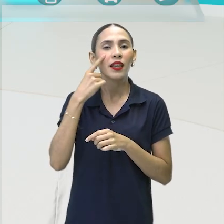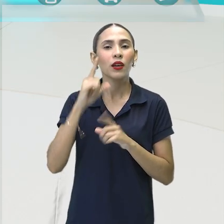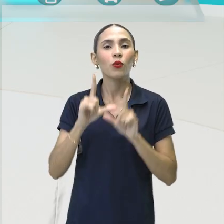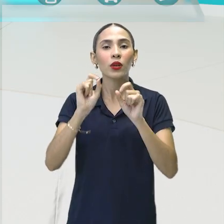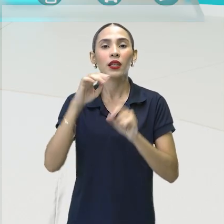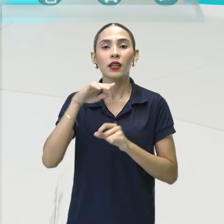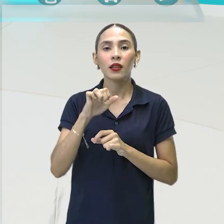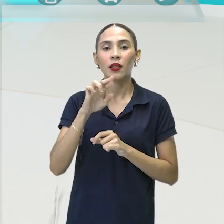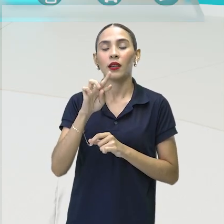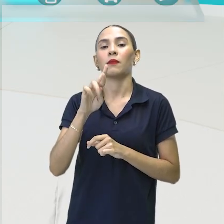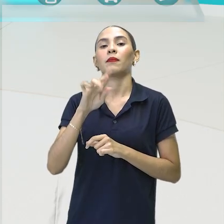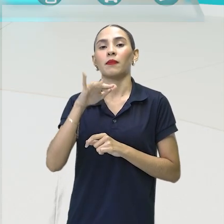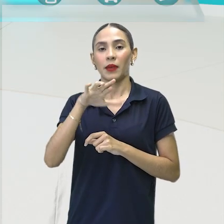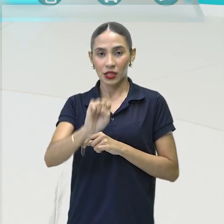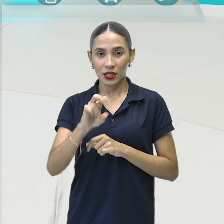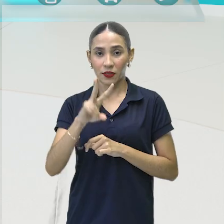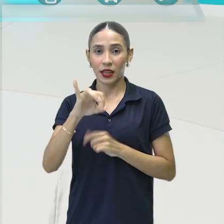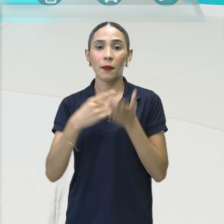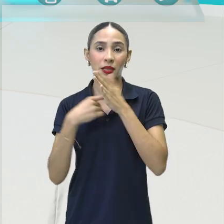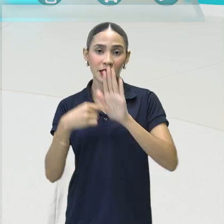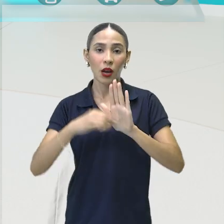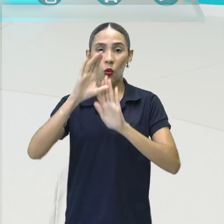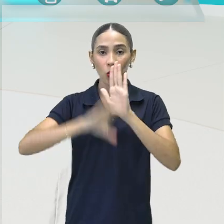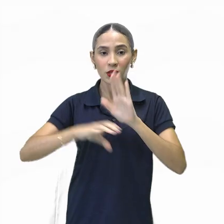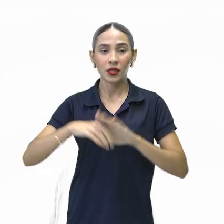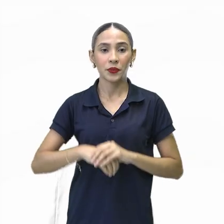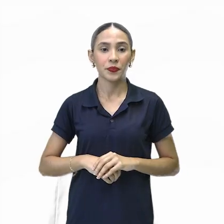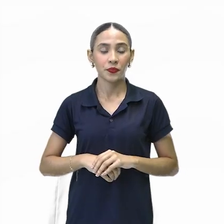que Martins traz para a gente como conceito, olha só.